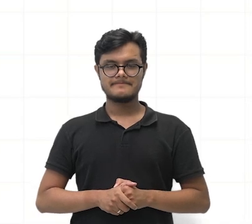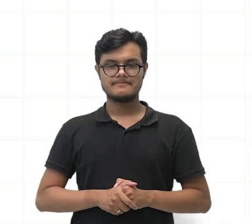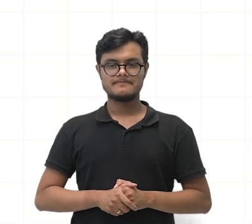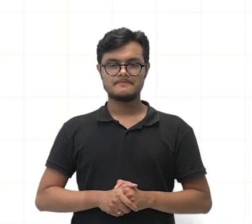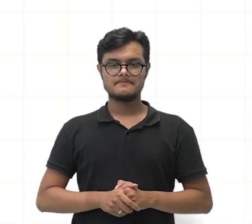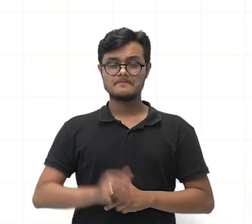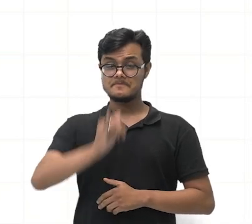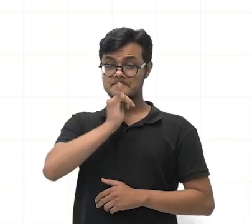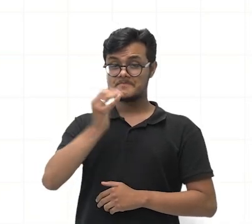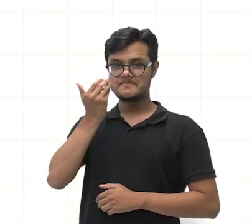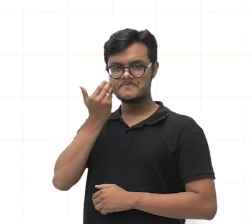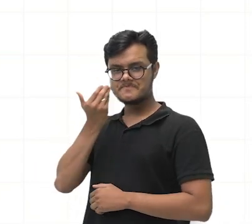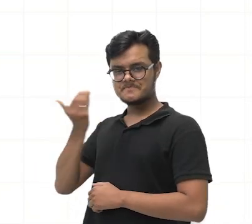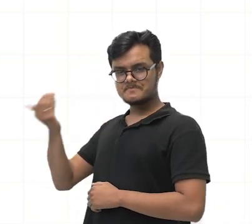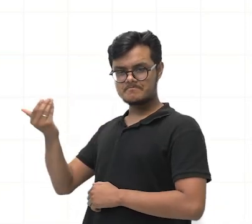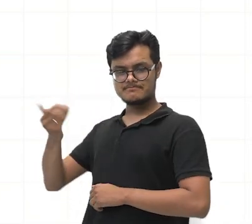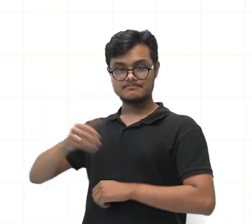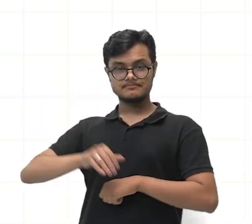só na cartela.